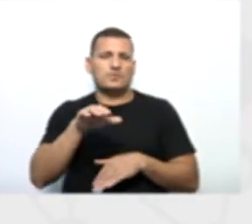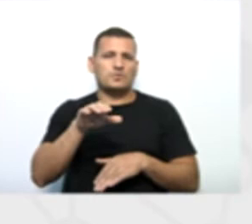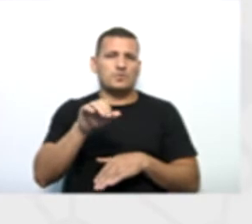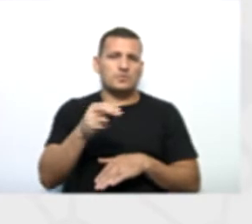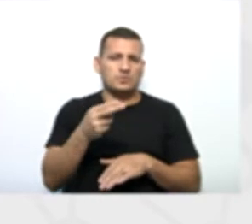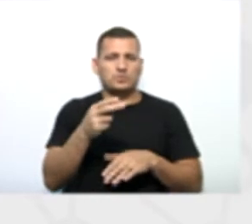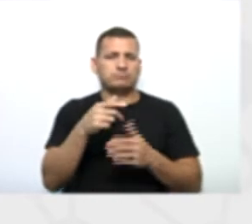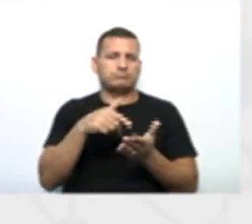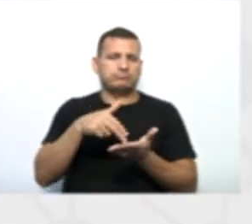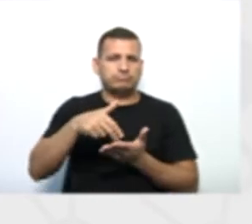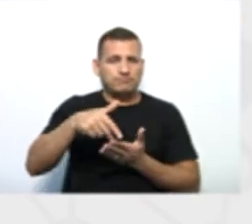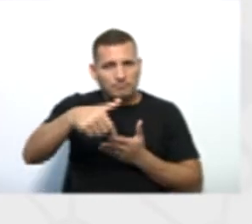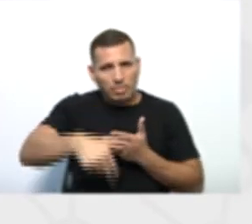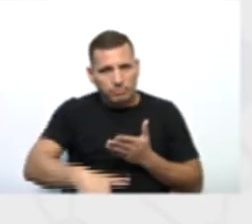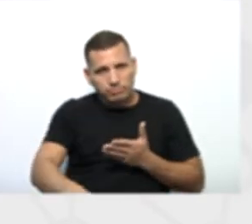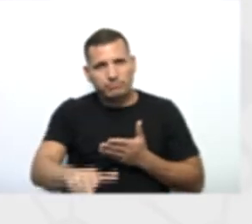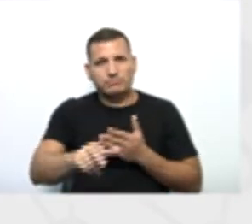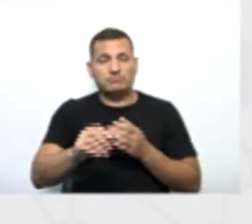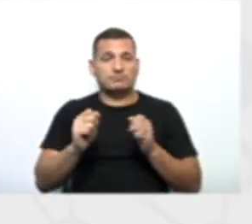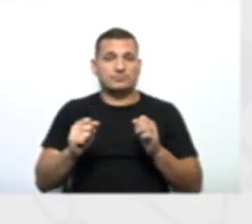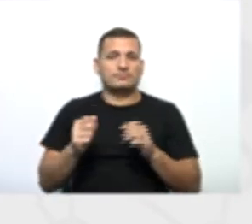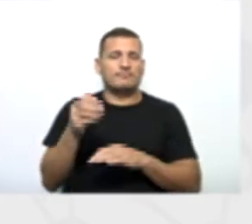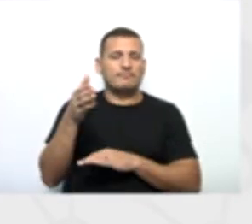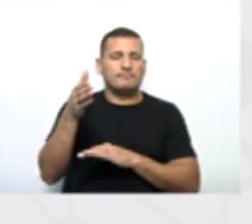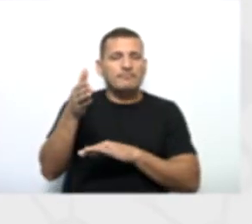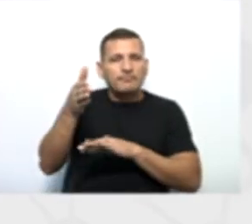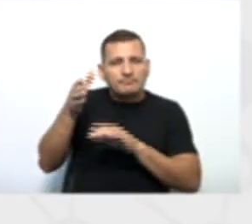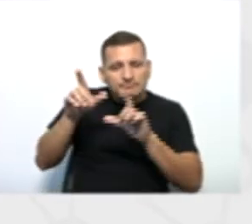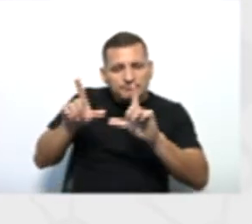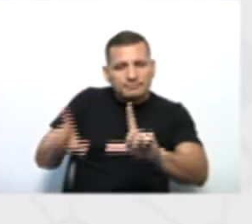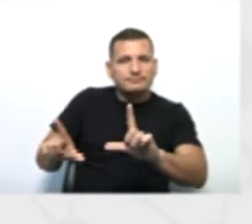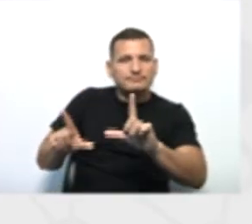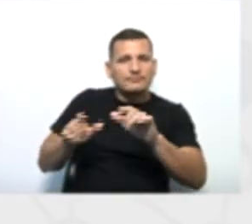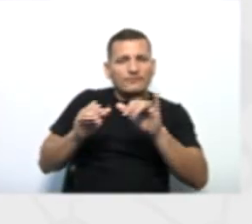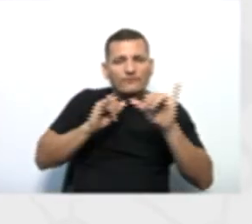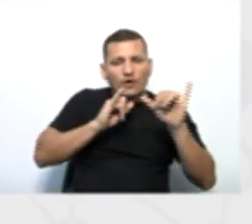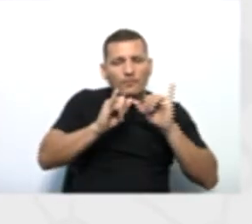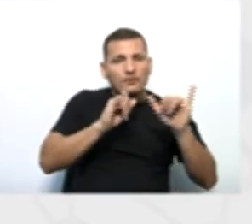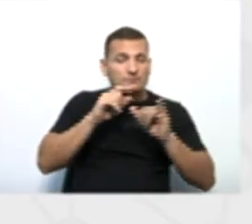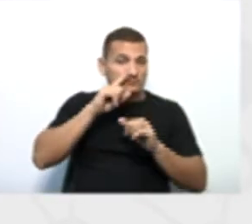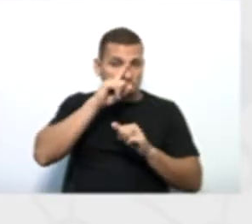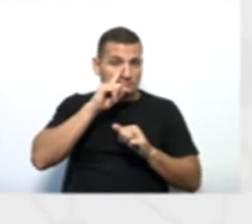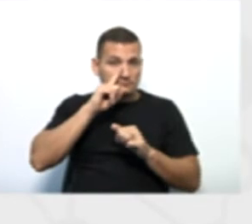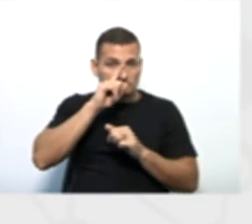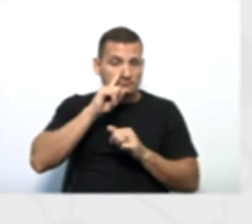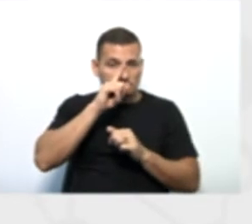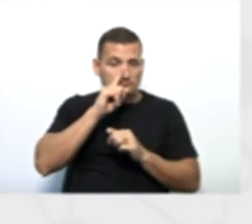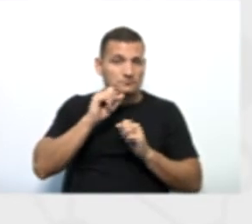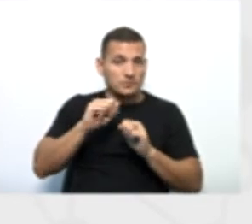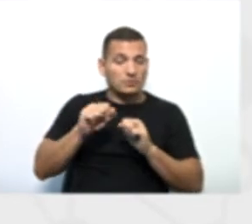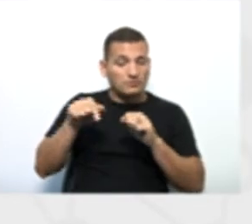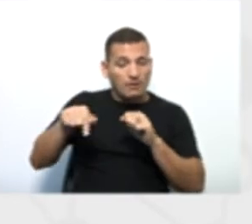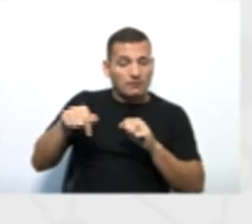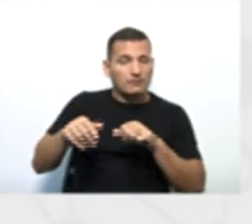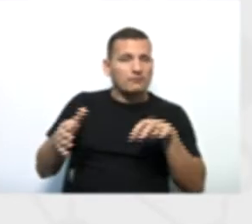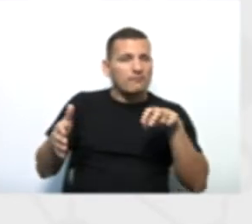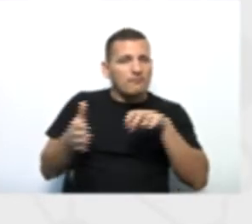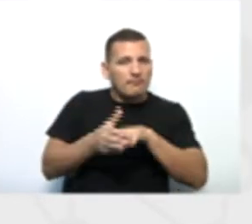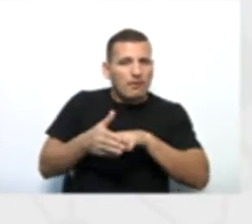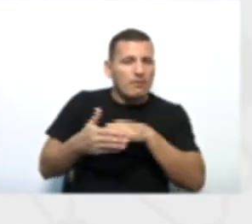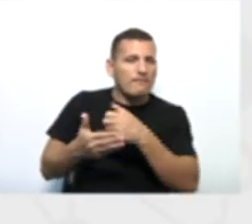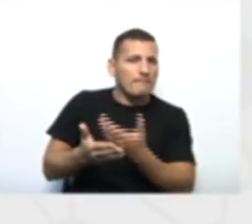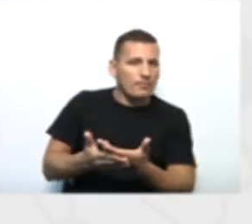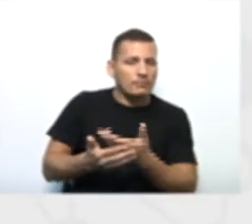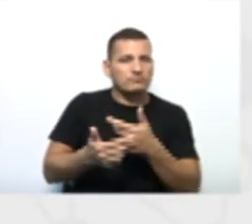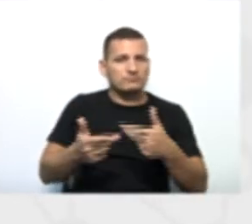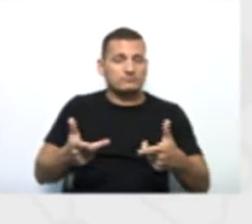né, um alçapão onde não devia, tem que colocar lá plaquinha de acidentes, né? Pode acontecer um acidente aqui, plaquinha azul.